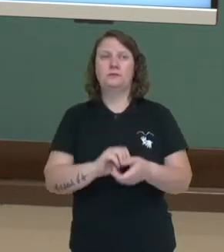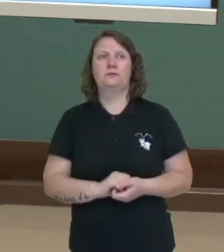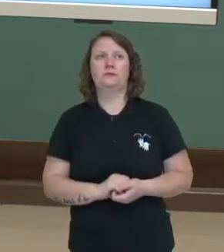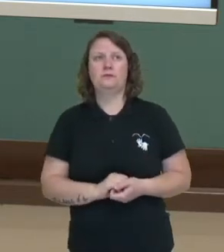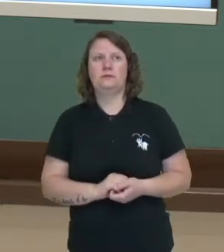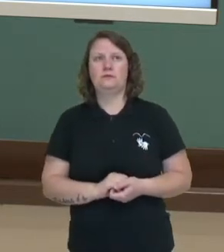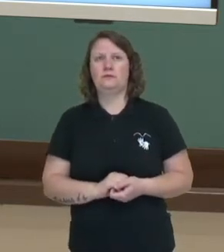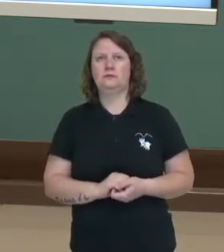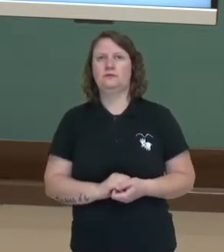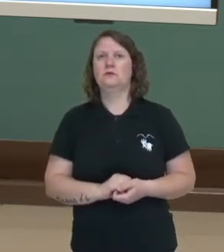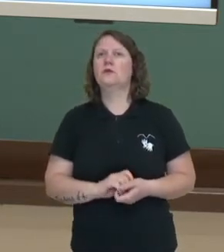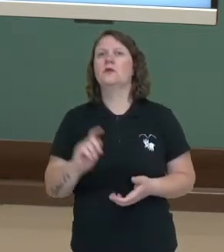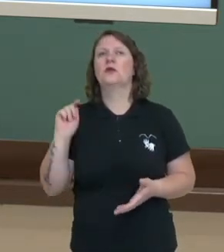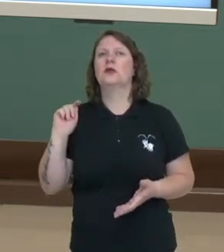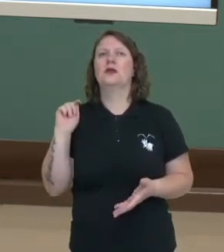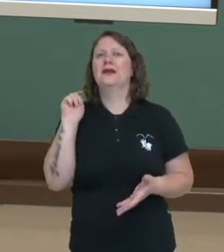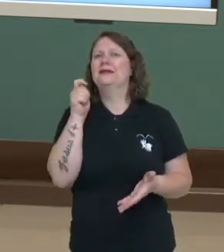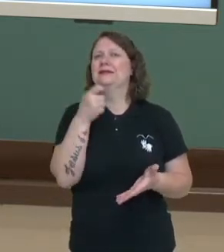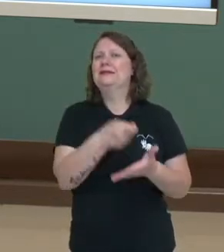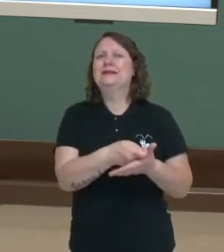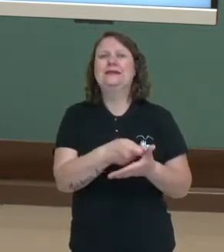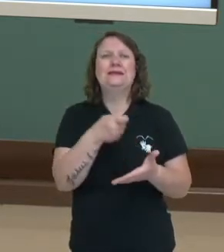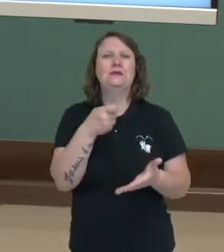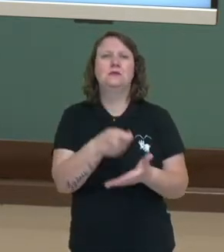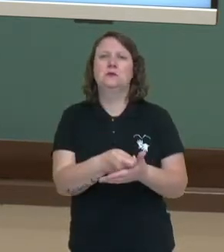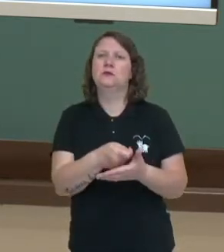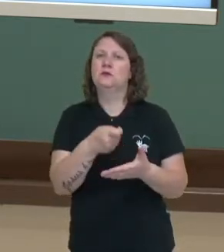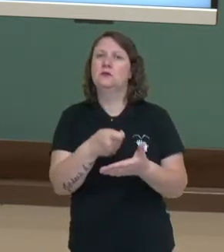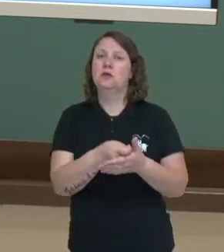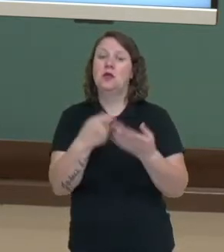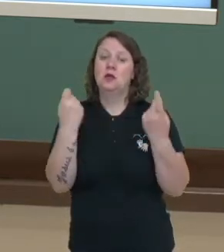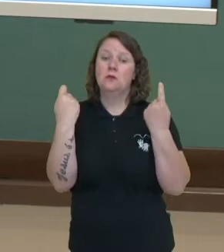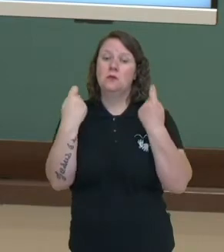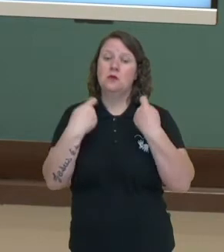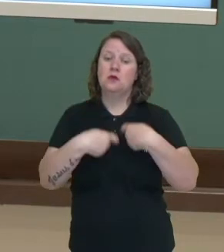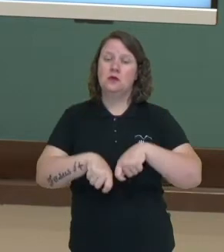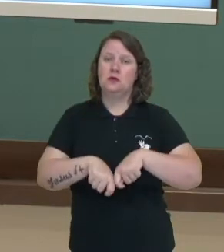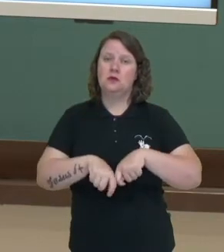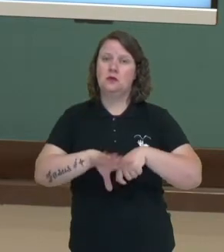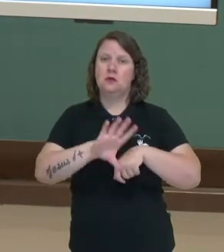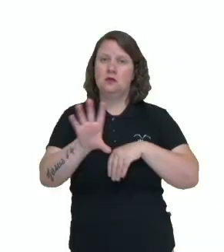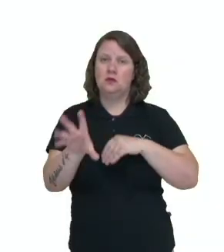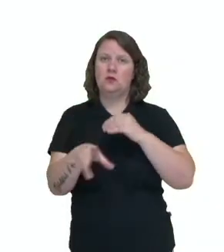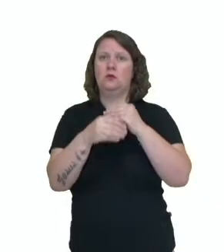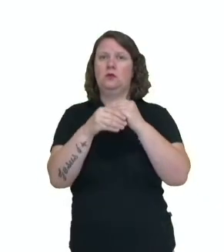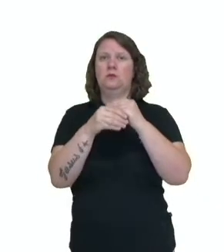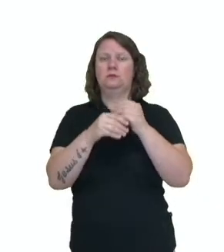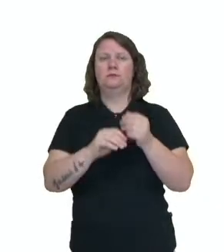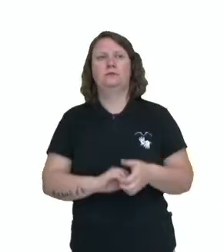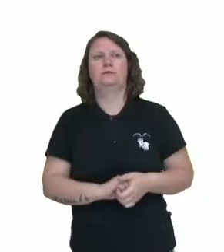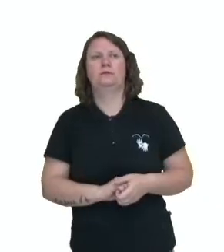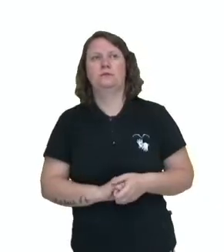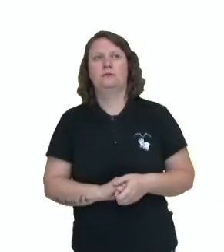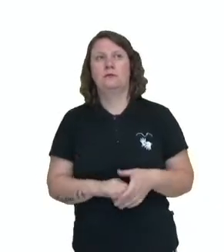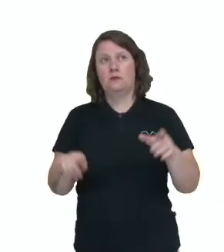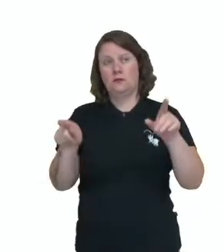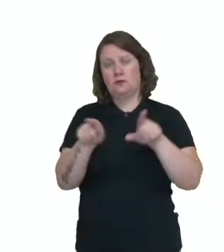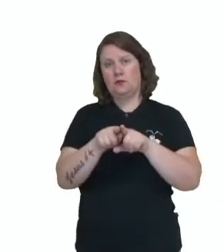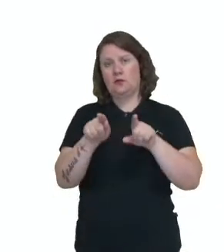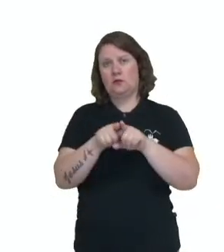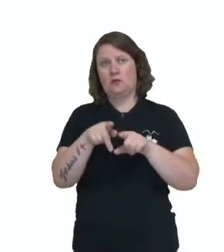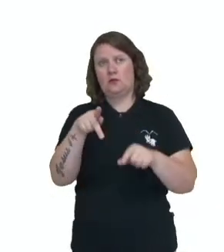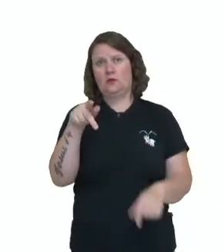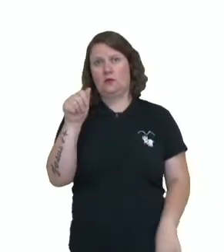só que ele exige, ele necessita de uma preposição. Ainda, o substantivo pode ter a função